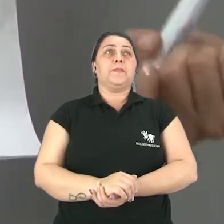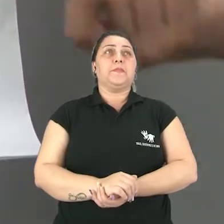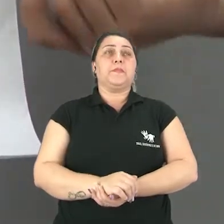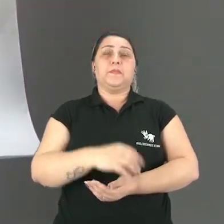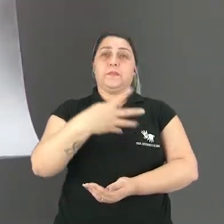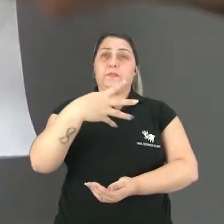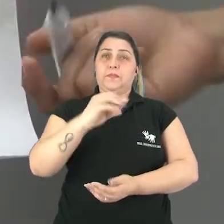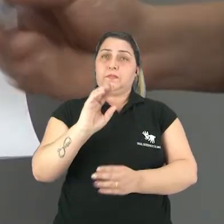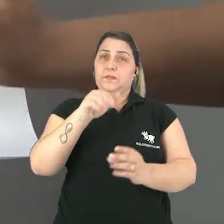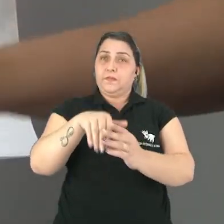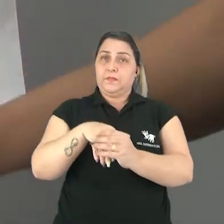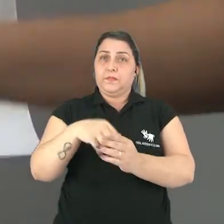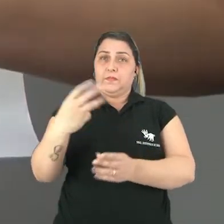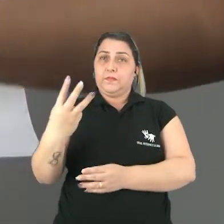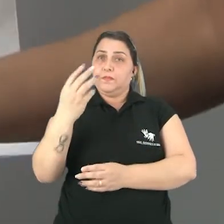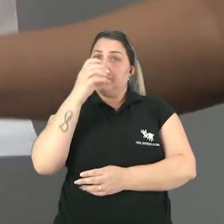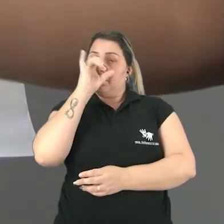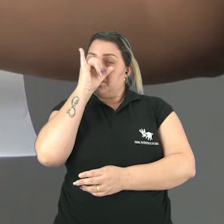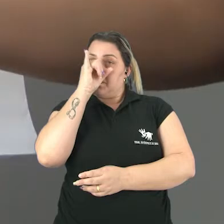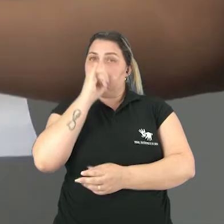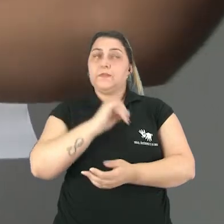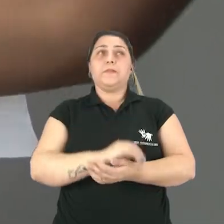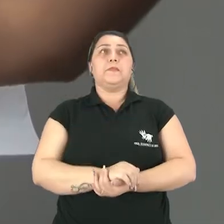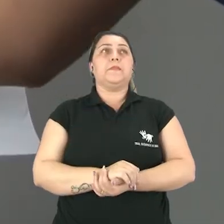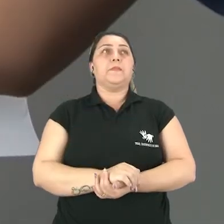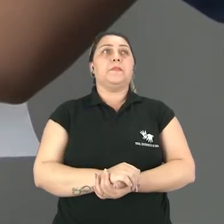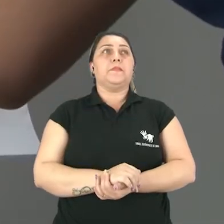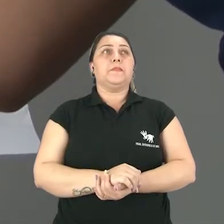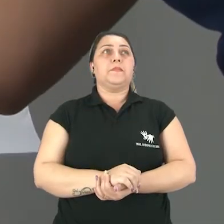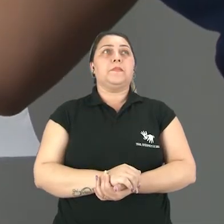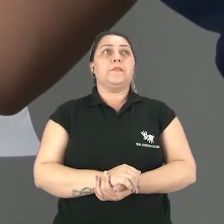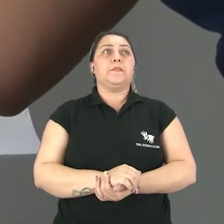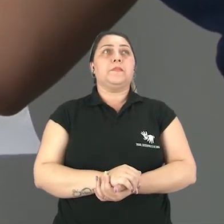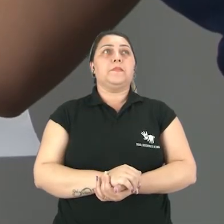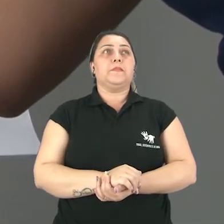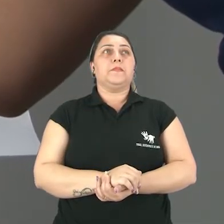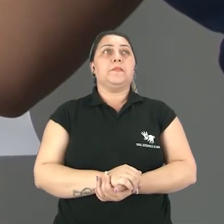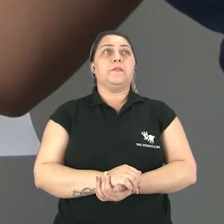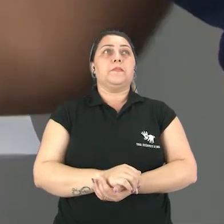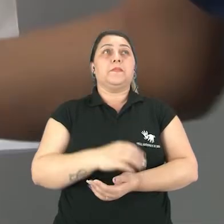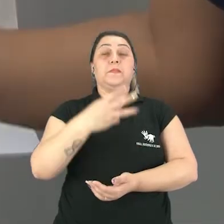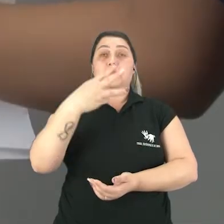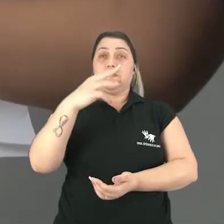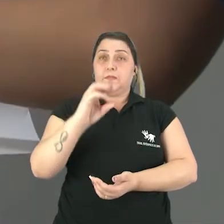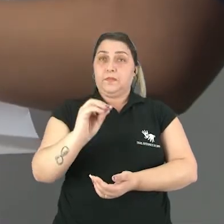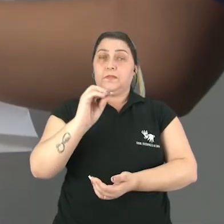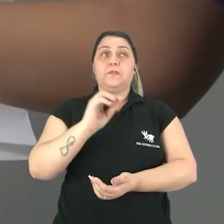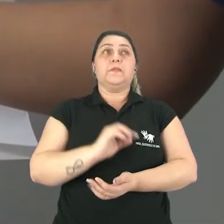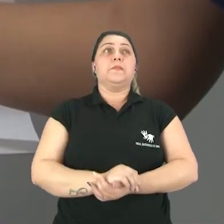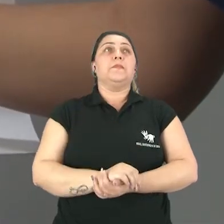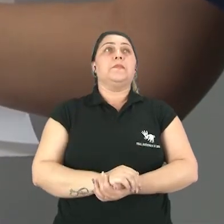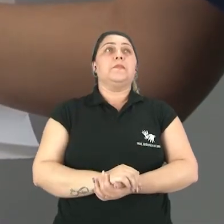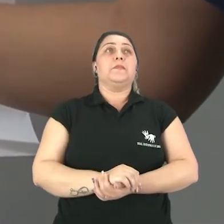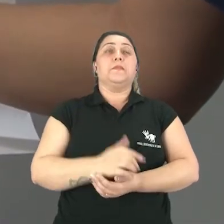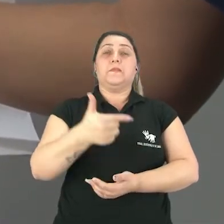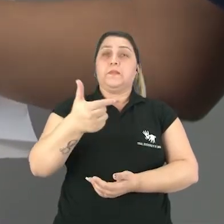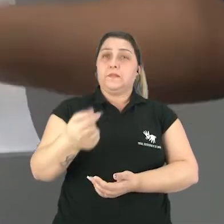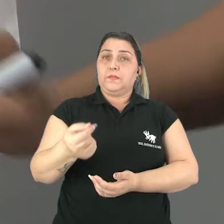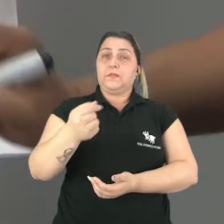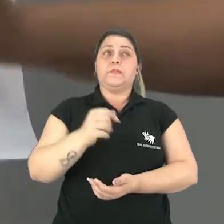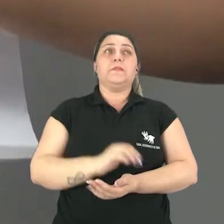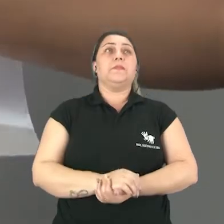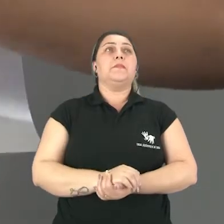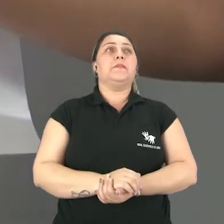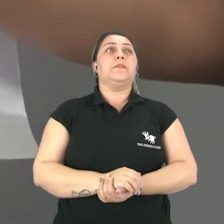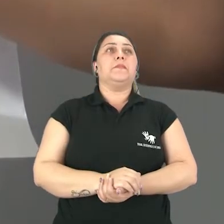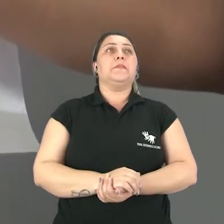temos 40 votos dos 3 porquinhos, né? 40 crianças leram essa história, mais 30. mais 20 aqui